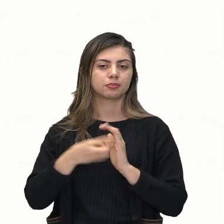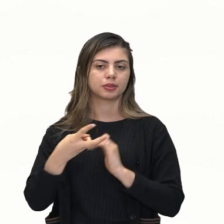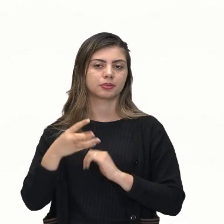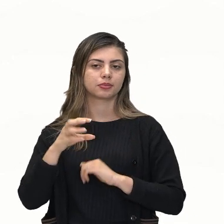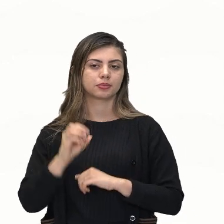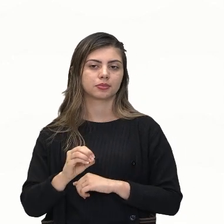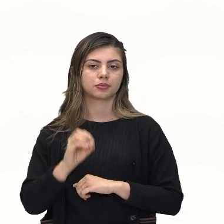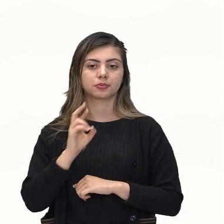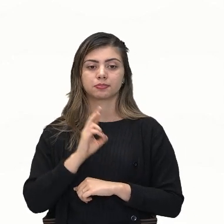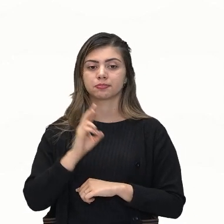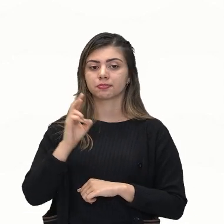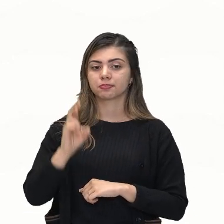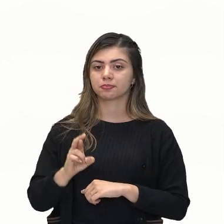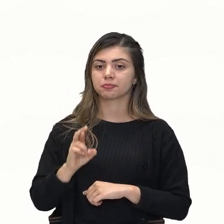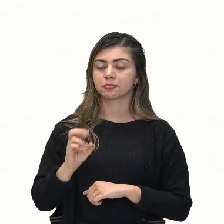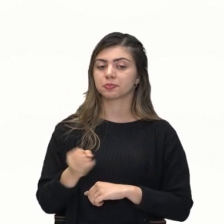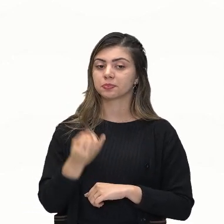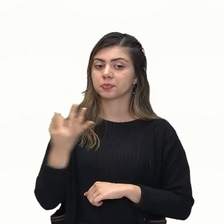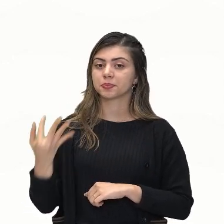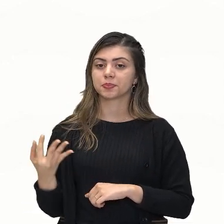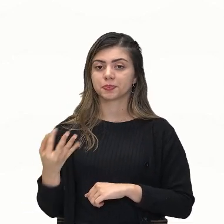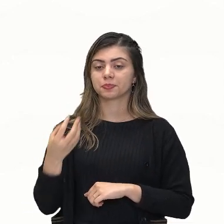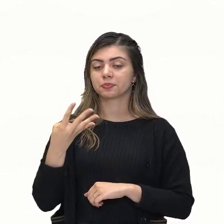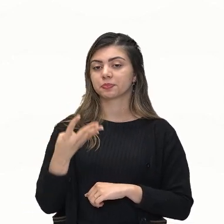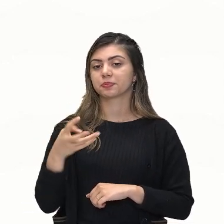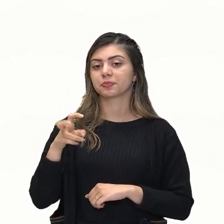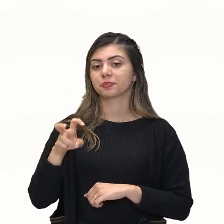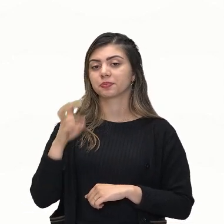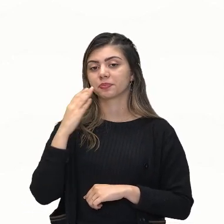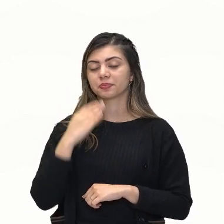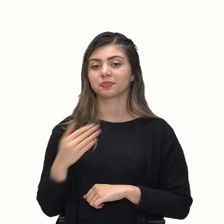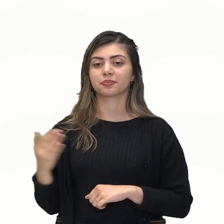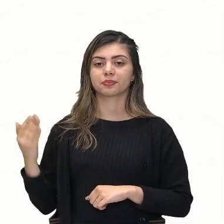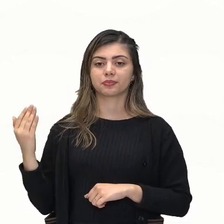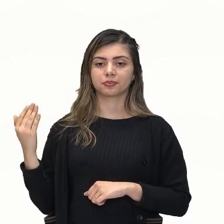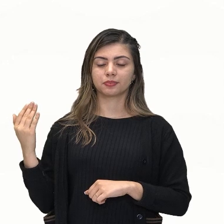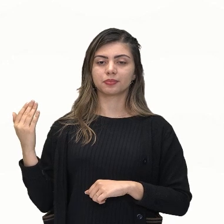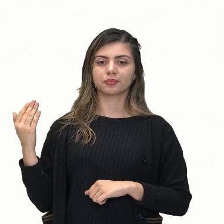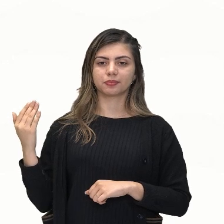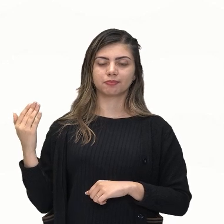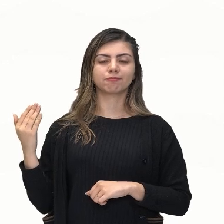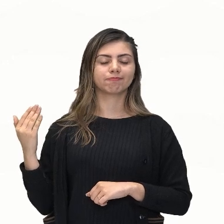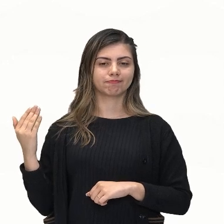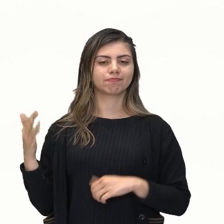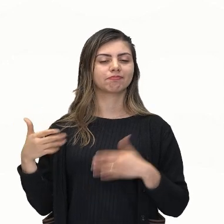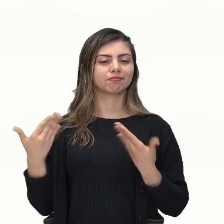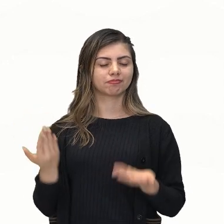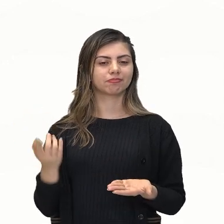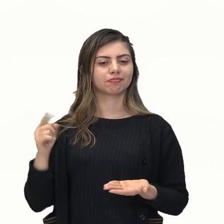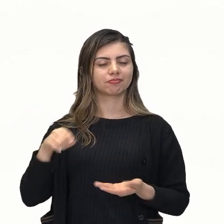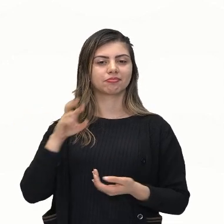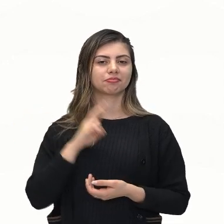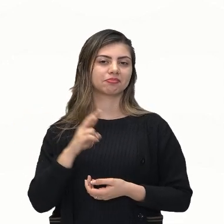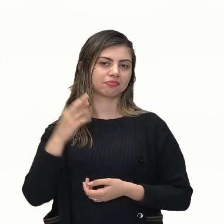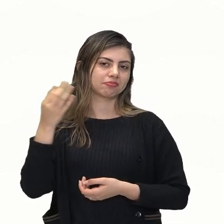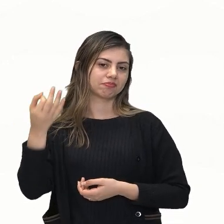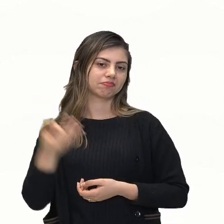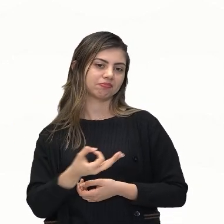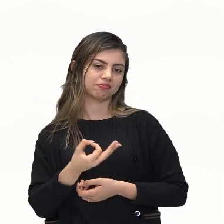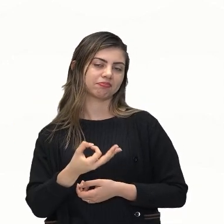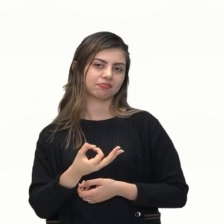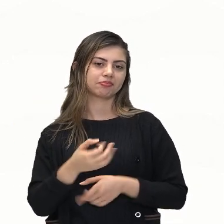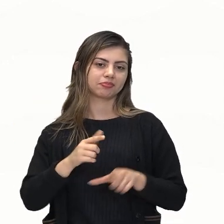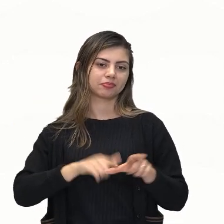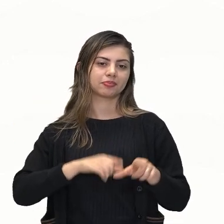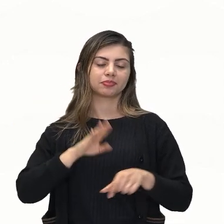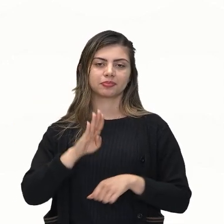médicos. Resolvendo a subtração, o resultado é 45, que é justamente a nossa resposta correta